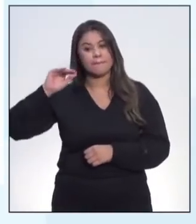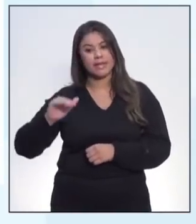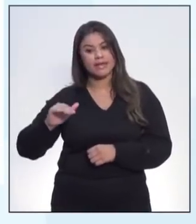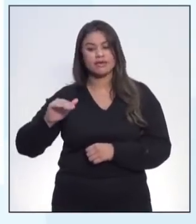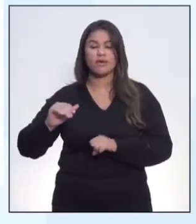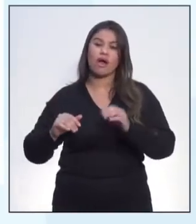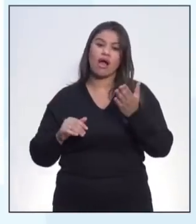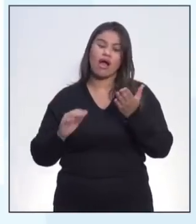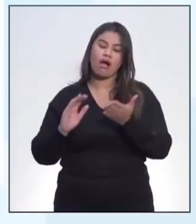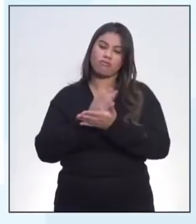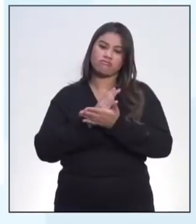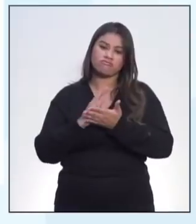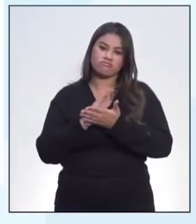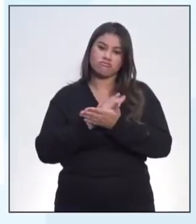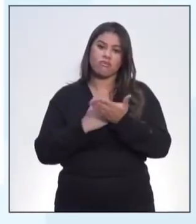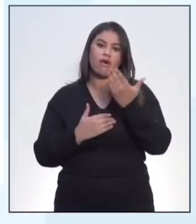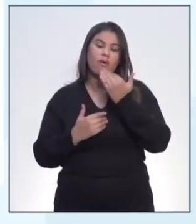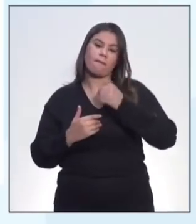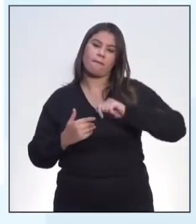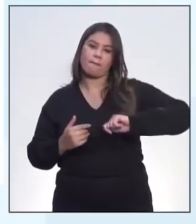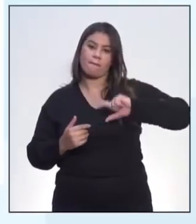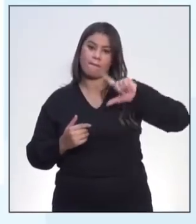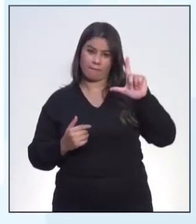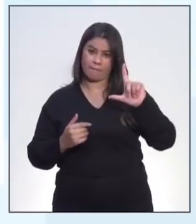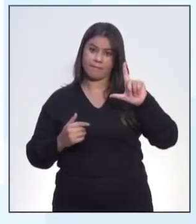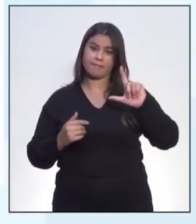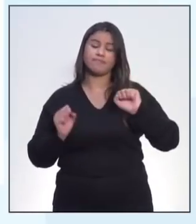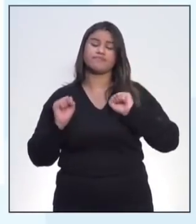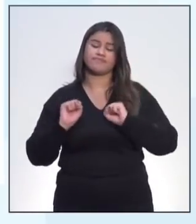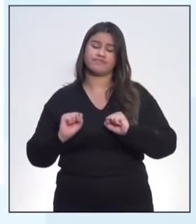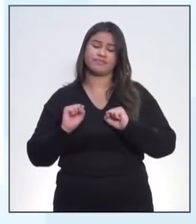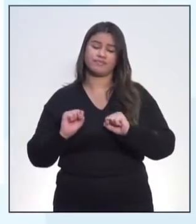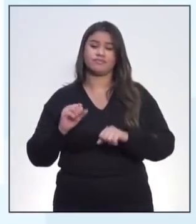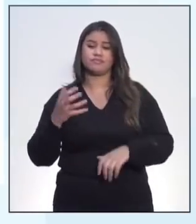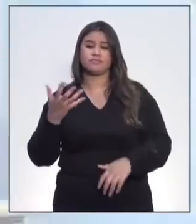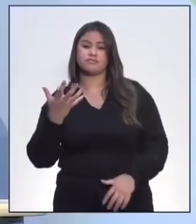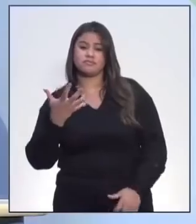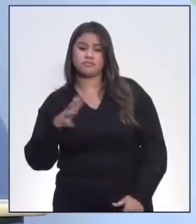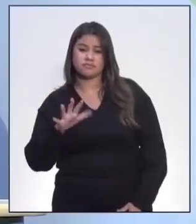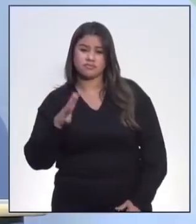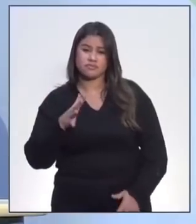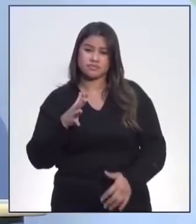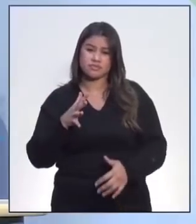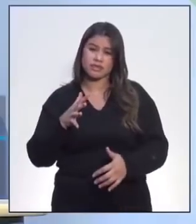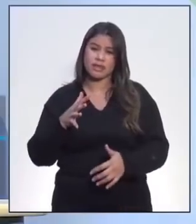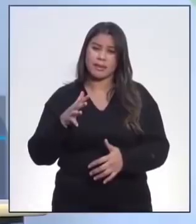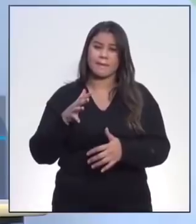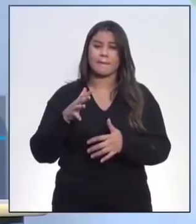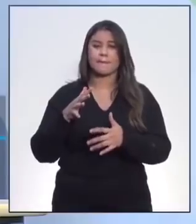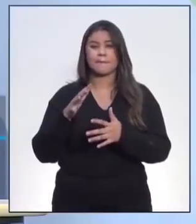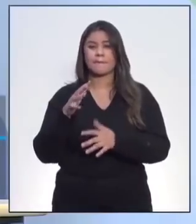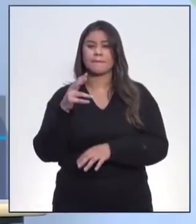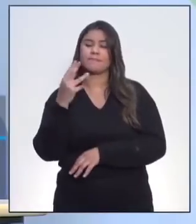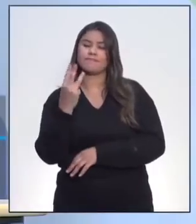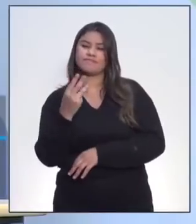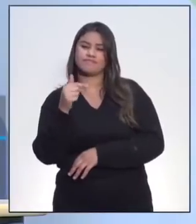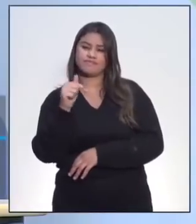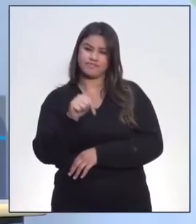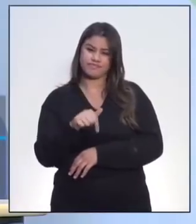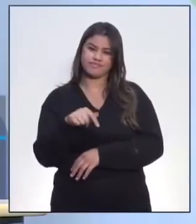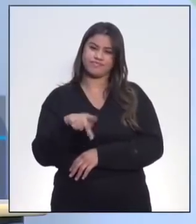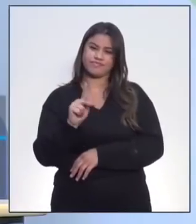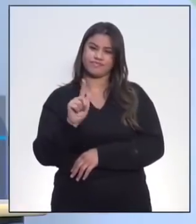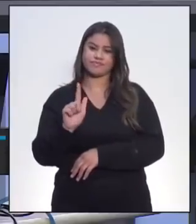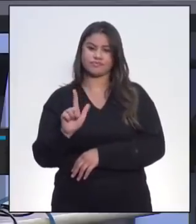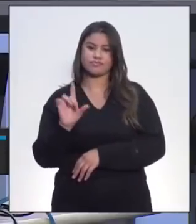quantidade maior, sim, correto? Mas, mais ou menos, aproximadamente, cada um 37 quilos. É